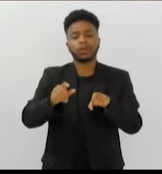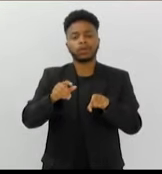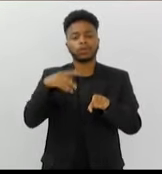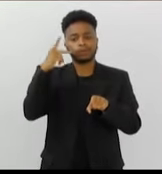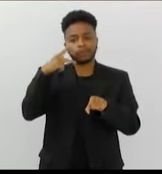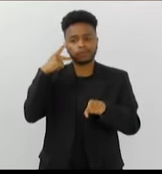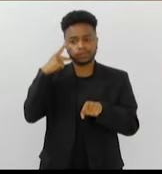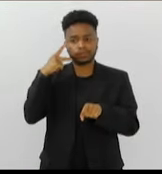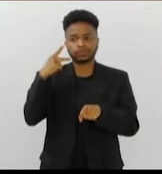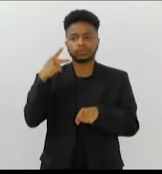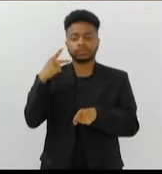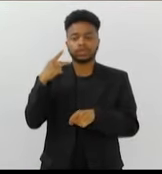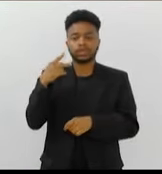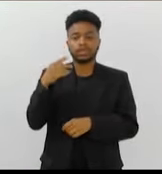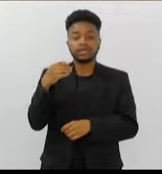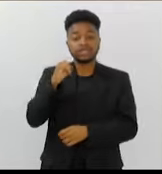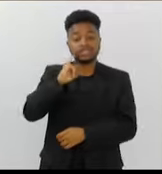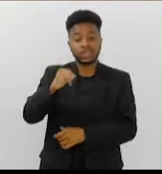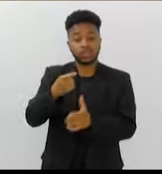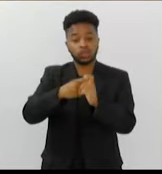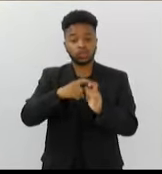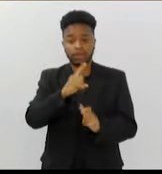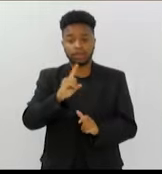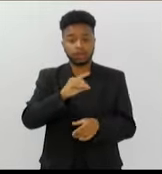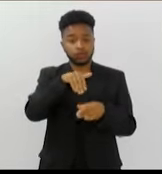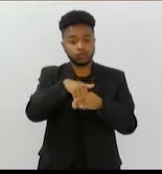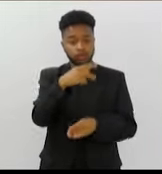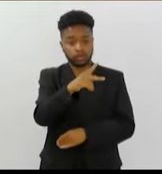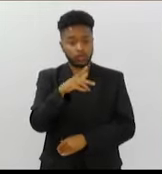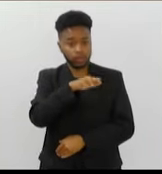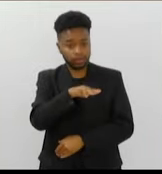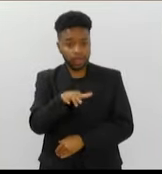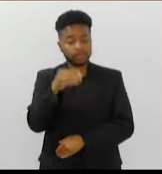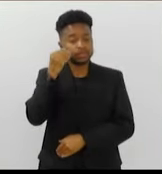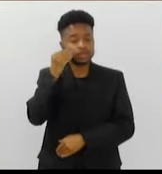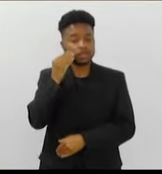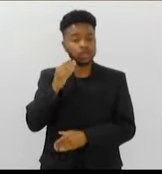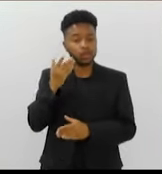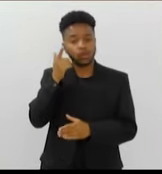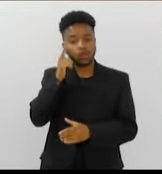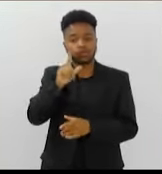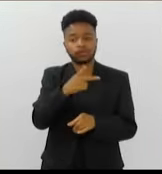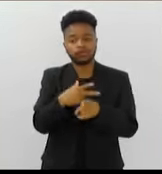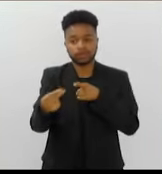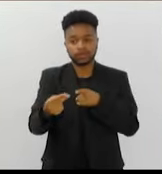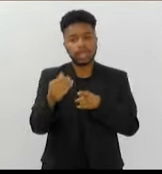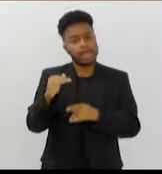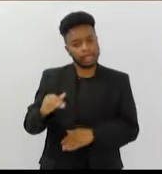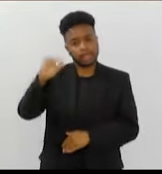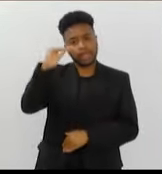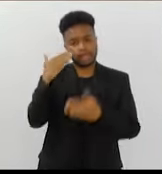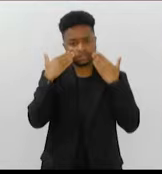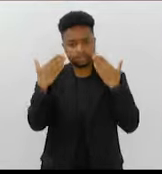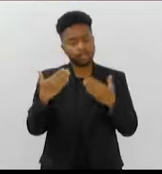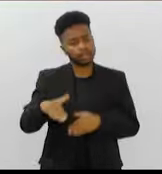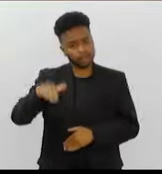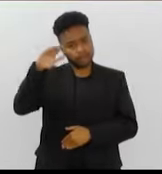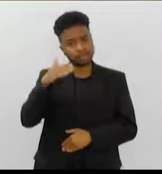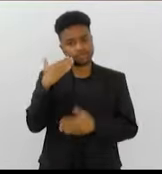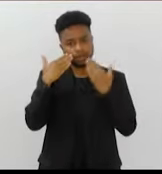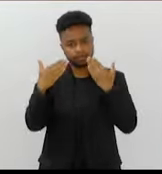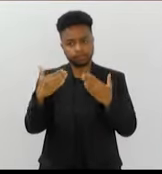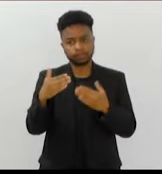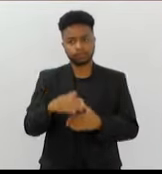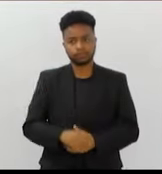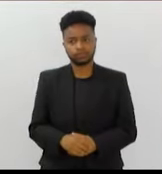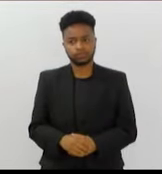dos votos do irmão, se não depende dos votos do irmão para se eleger. Se Vossa Excelência não sabe, senhores, cresça e apareça. Você é moleque,